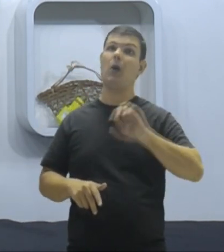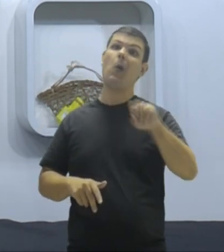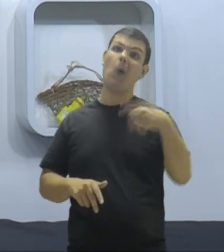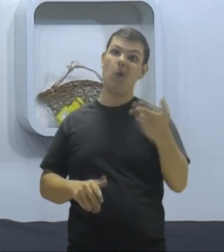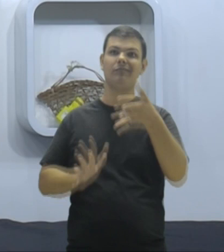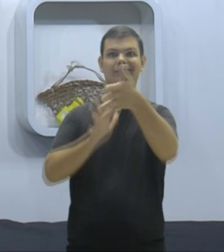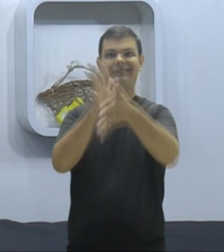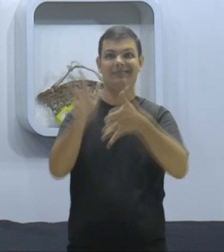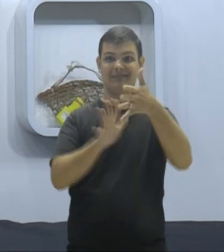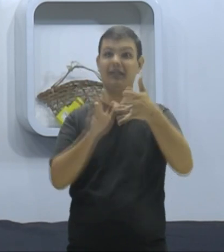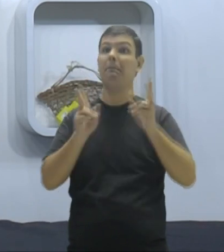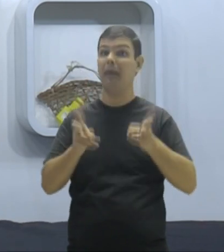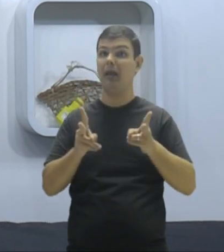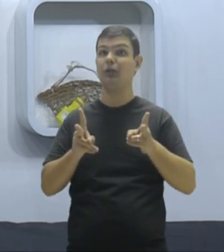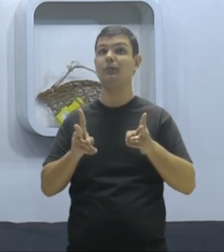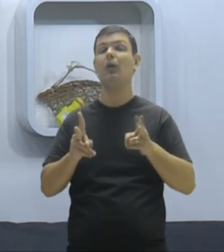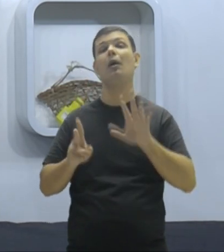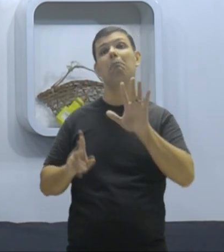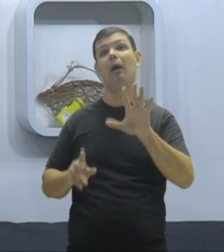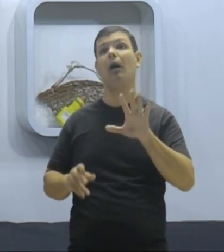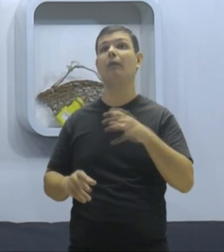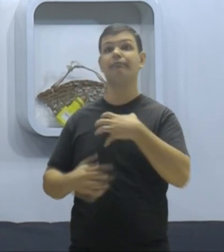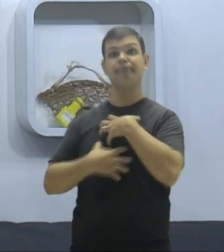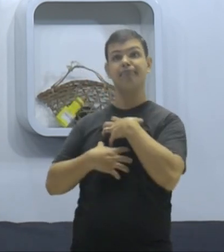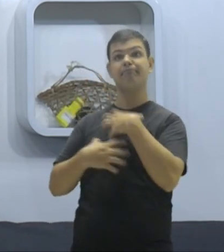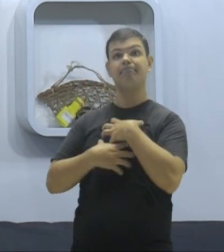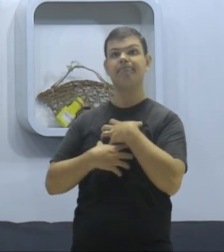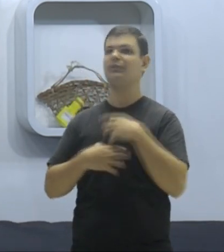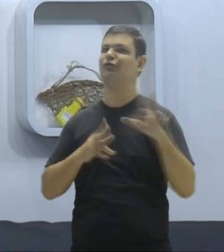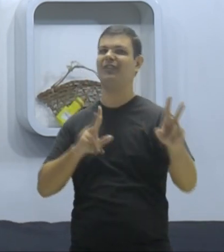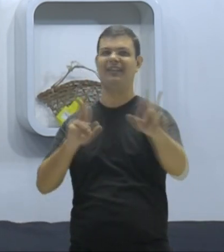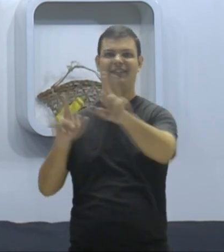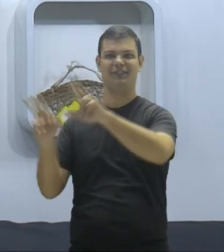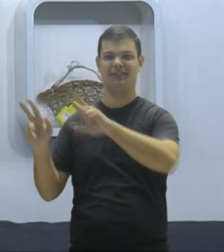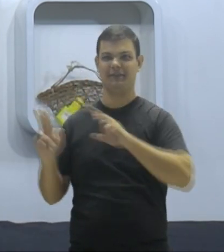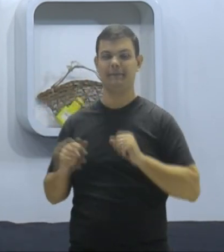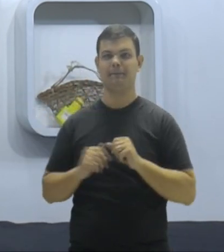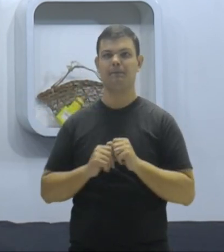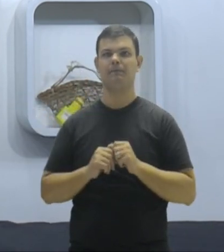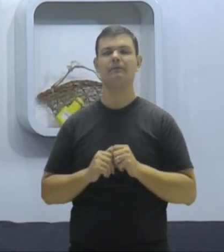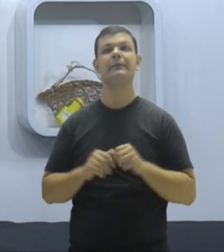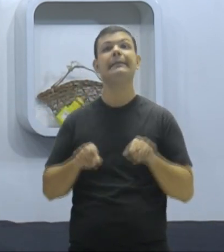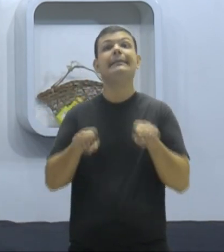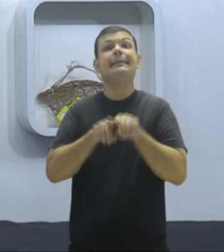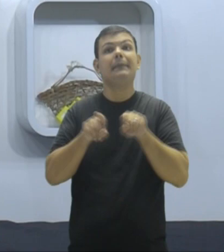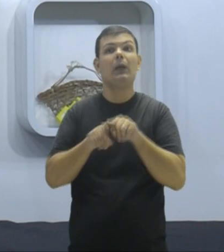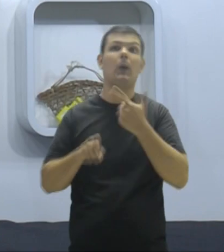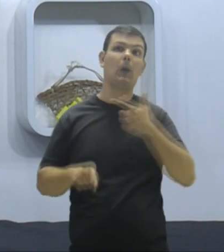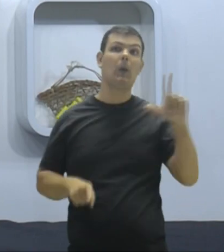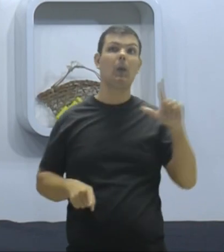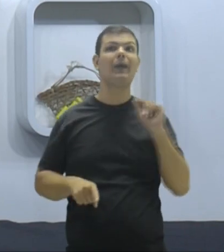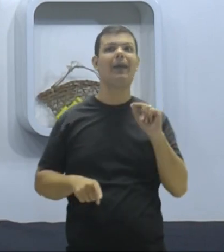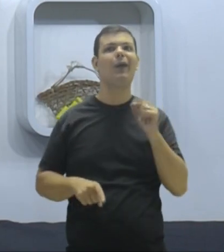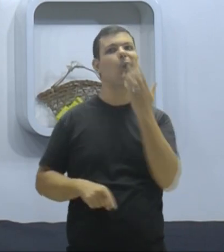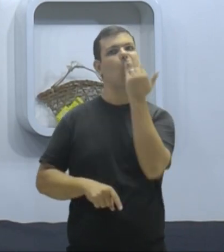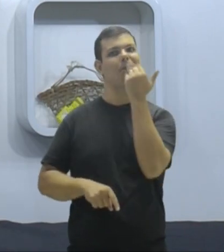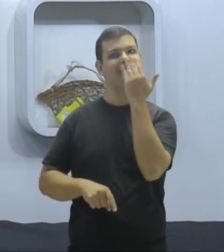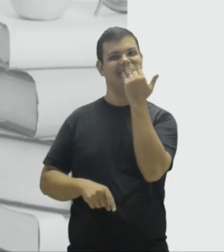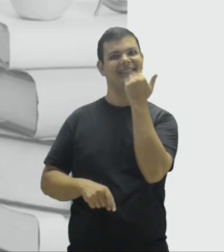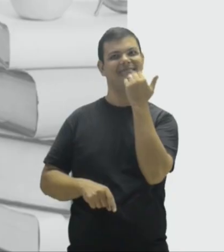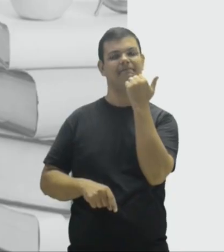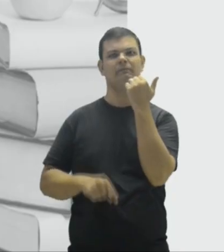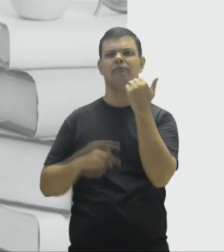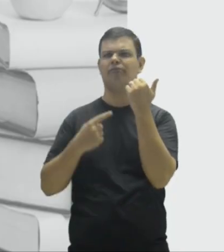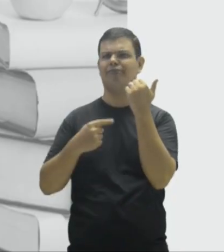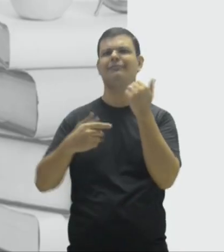se comportar diferente, tá? Que é o que nos diferencia. Comida, bom, comida nem se fala. Comida,